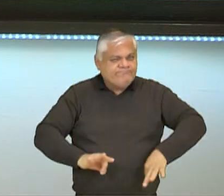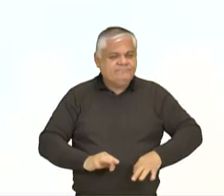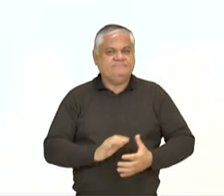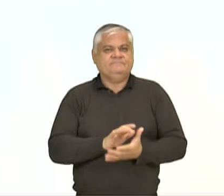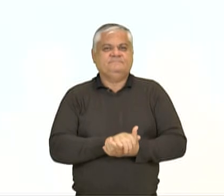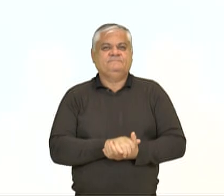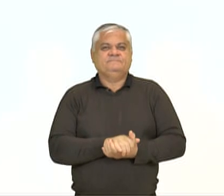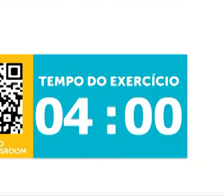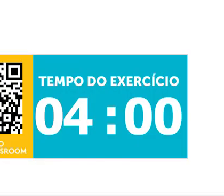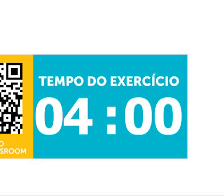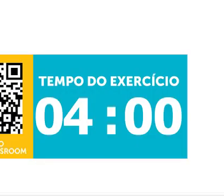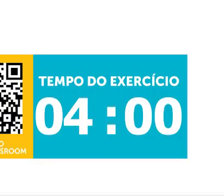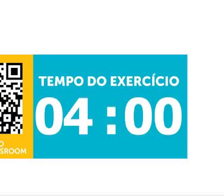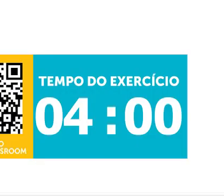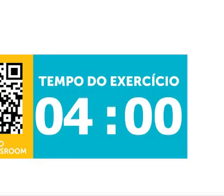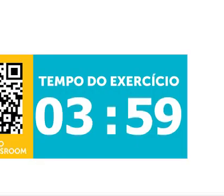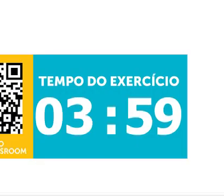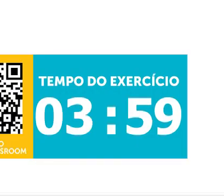aí.